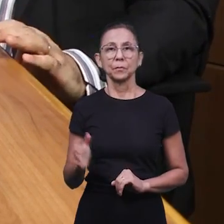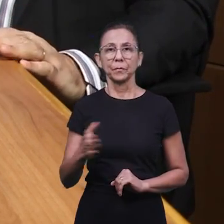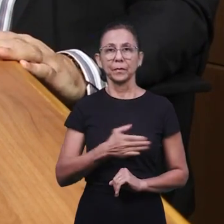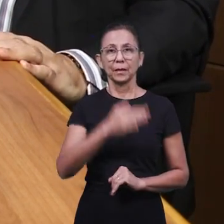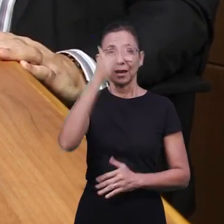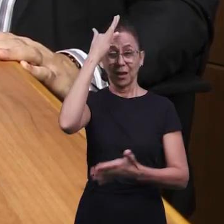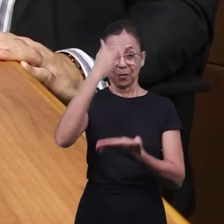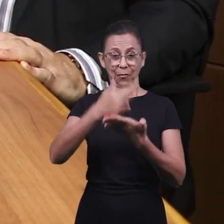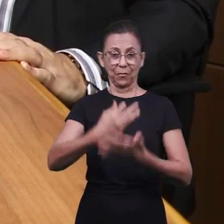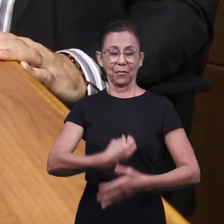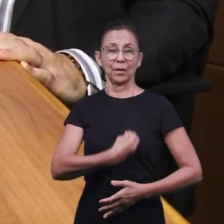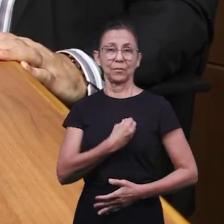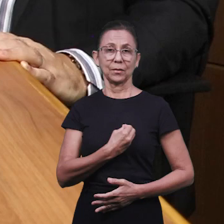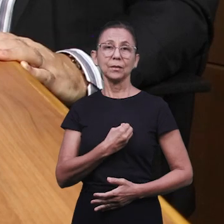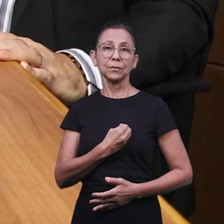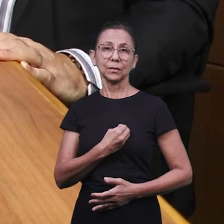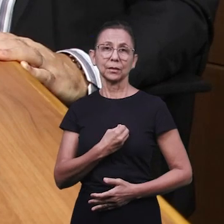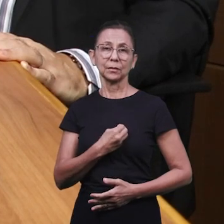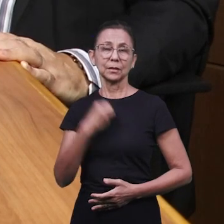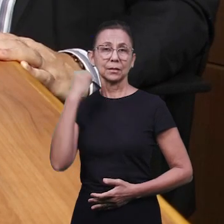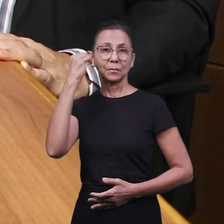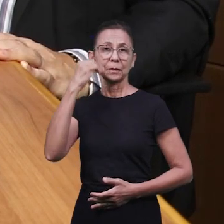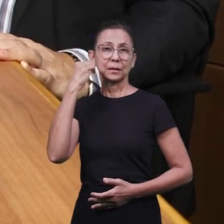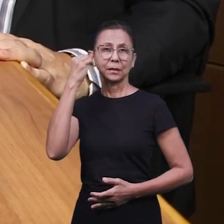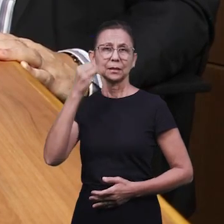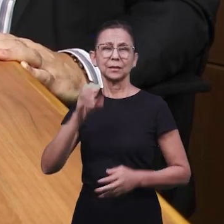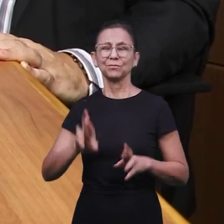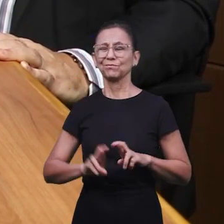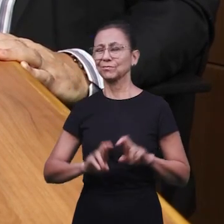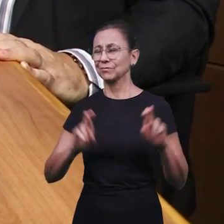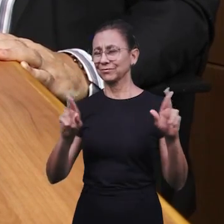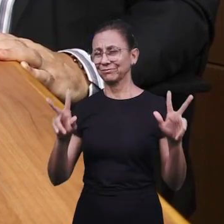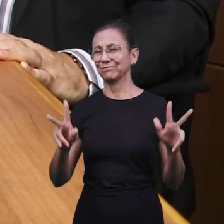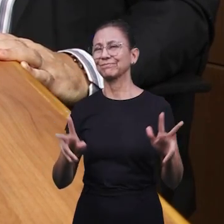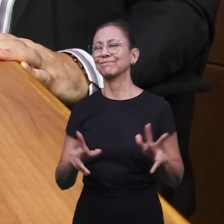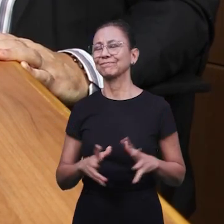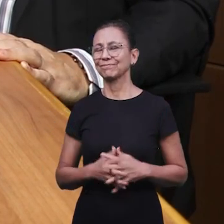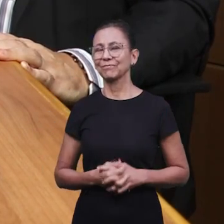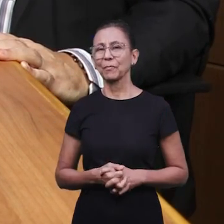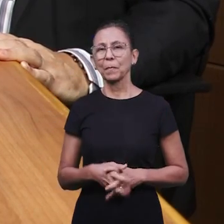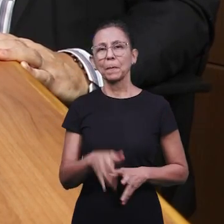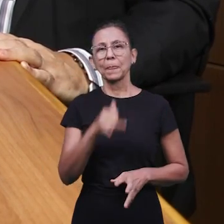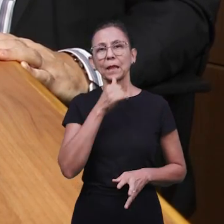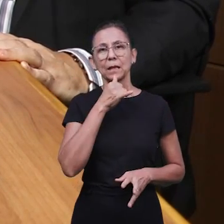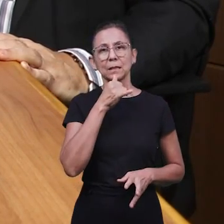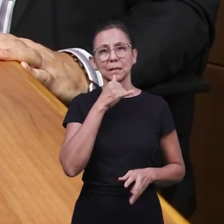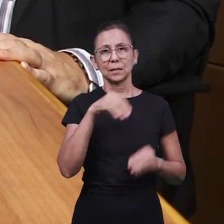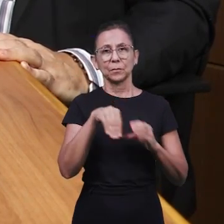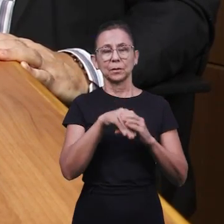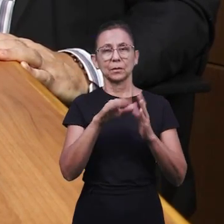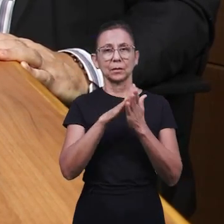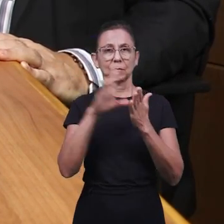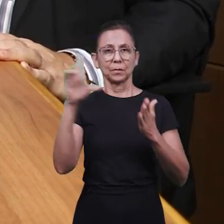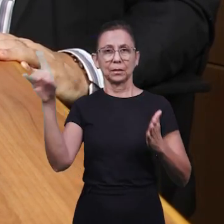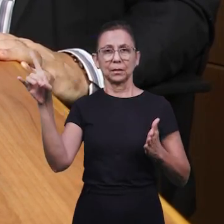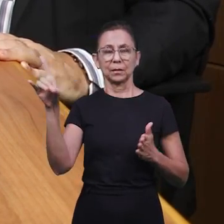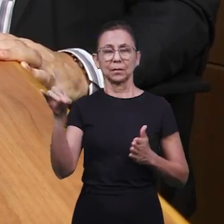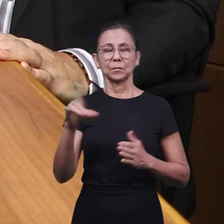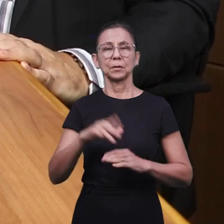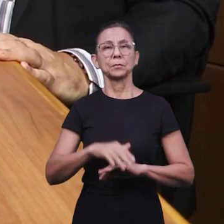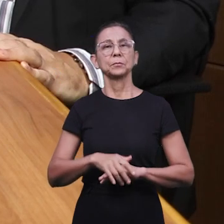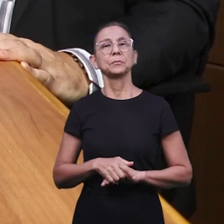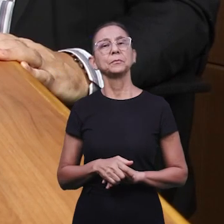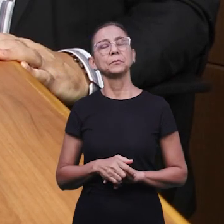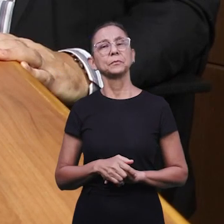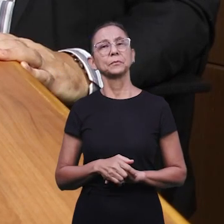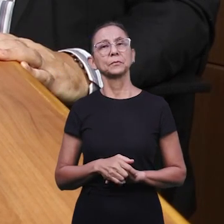fé viva, o contato com essa fé viva, faz toda a diferença. Vou pegar um exemplo bíblico fácil de conhecer,